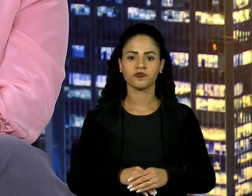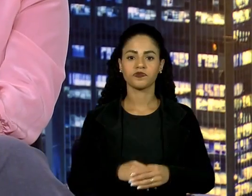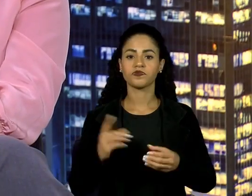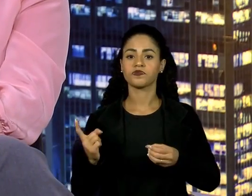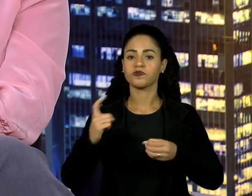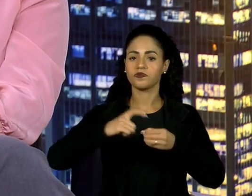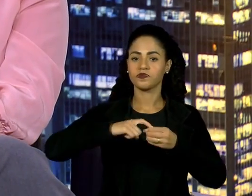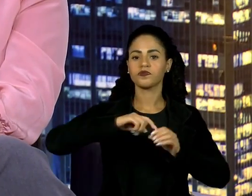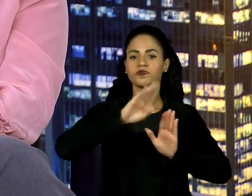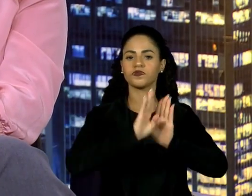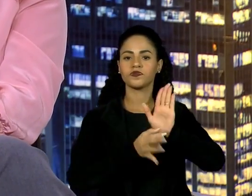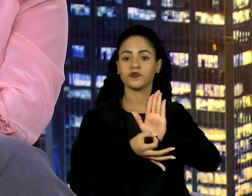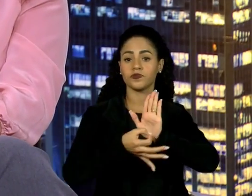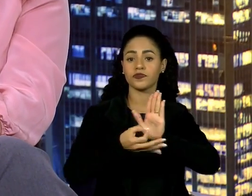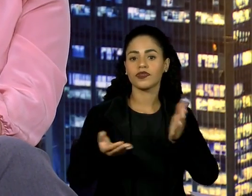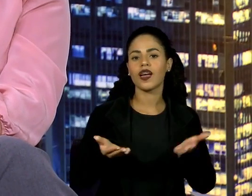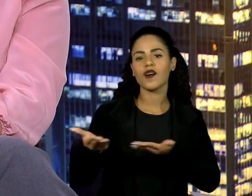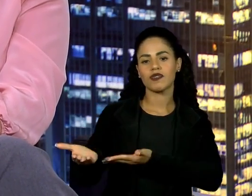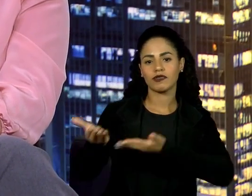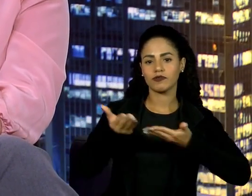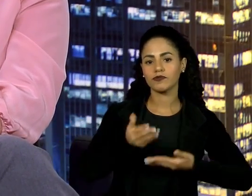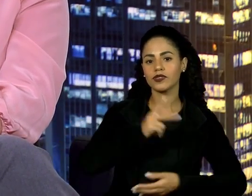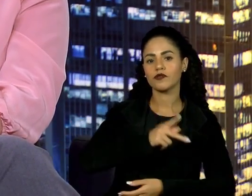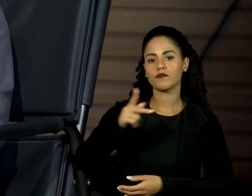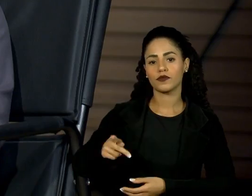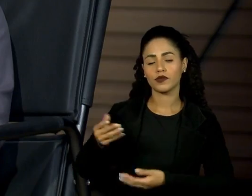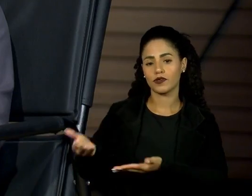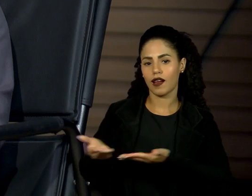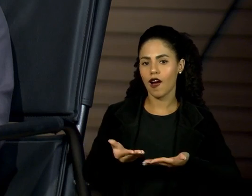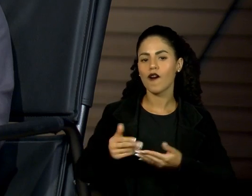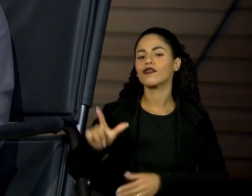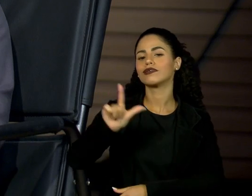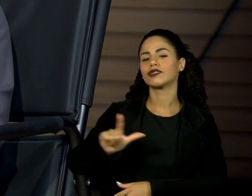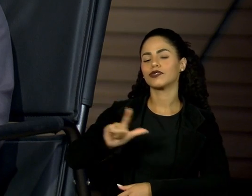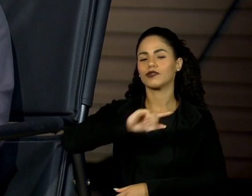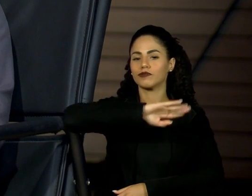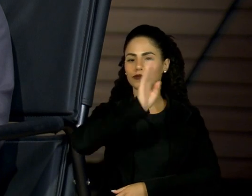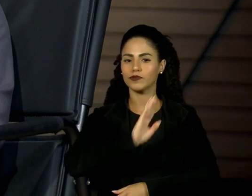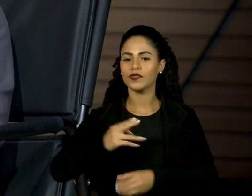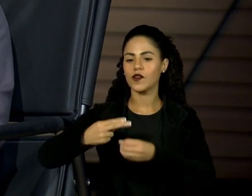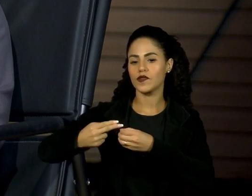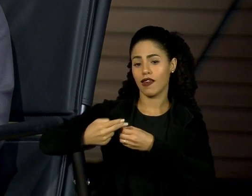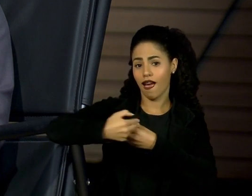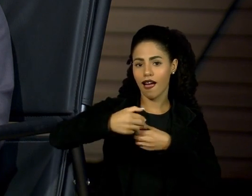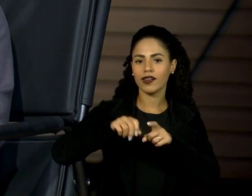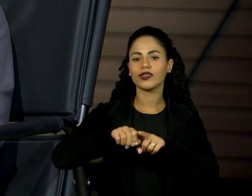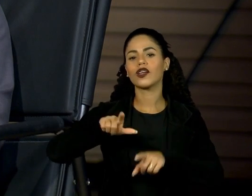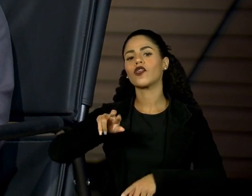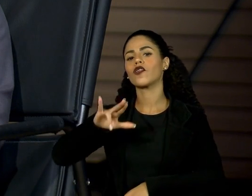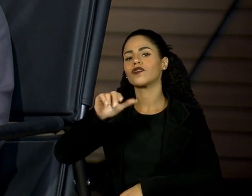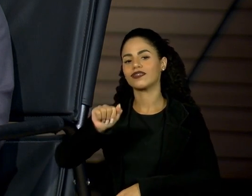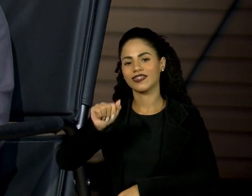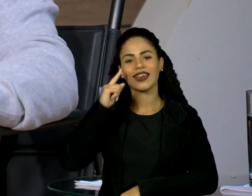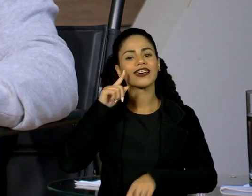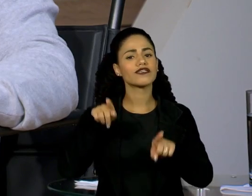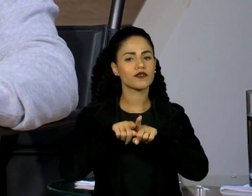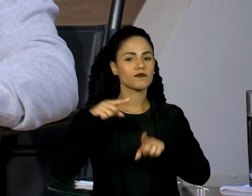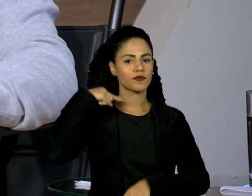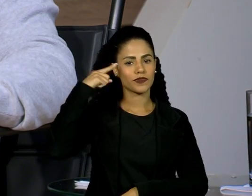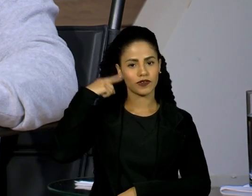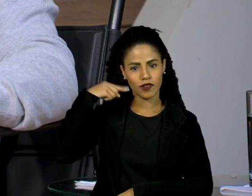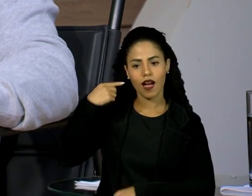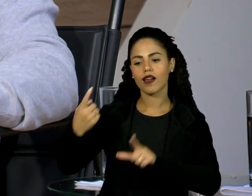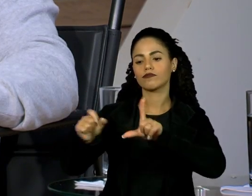Estamos de volta com a opinião. Comigo no estúdio a professora titular de Literatura Brasileira da Unicamp, Lúcia Granja, e o advogado